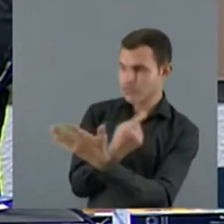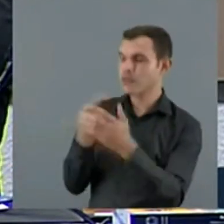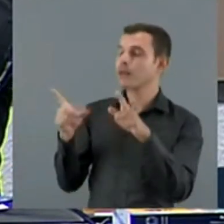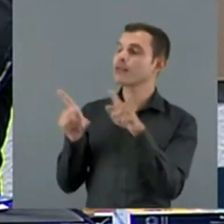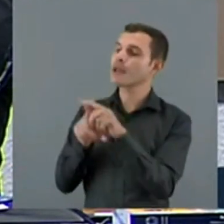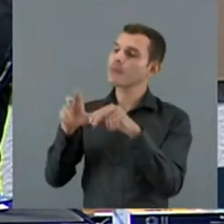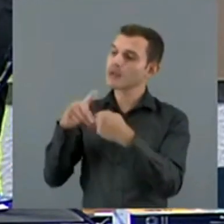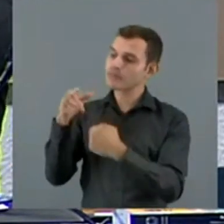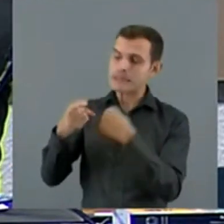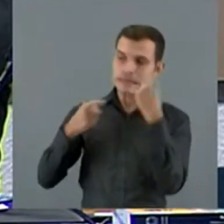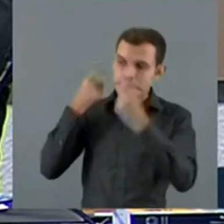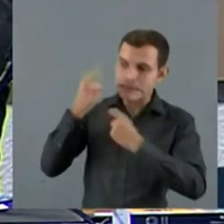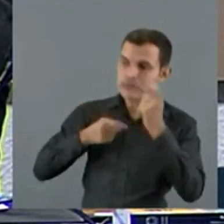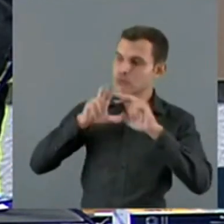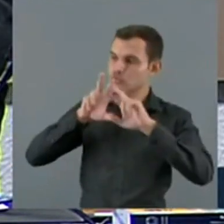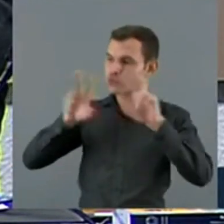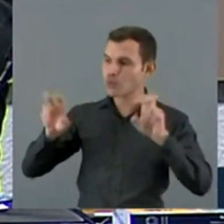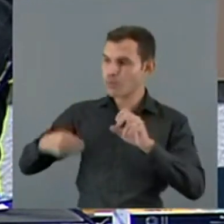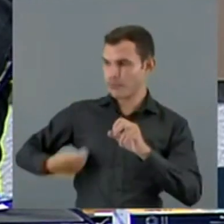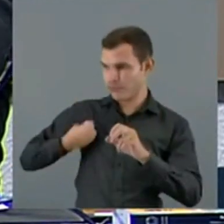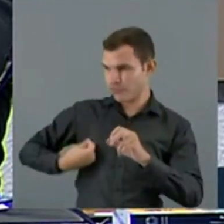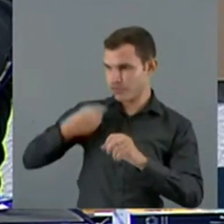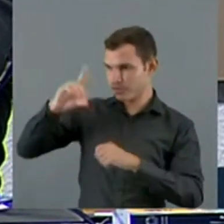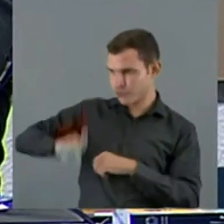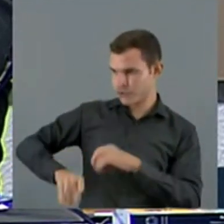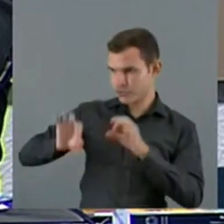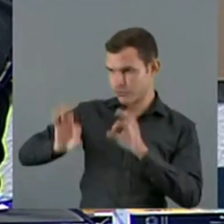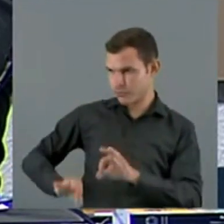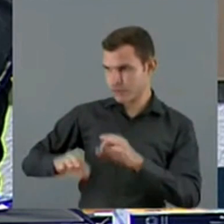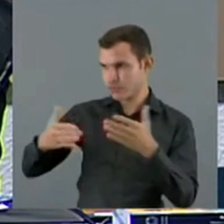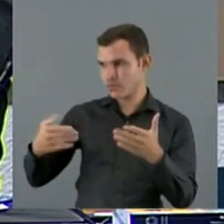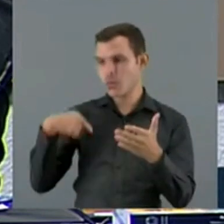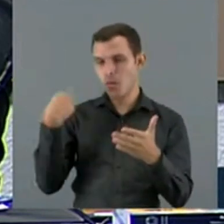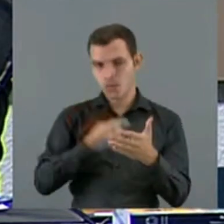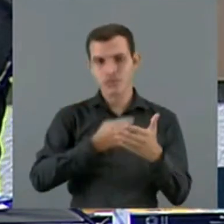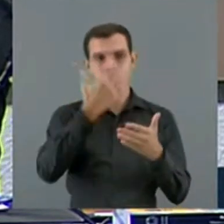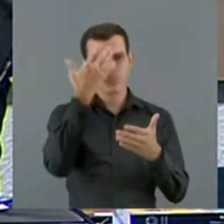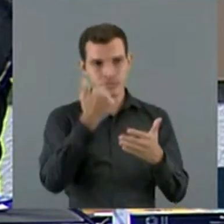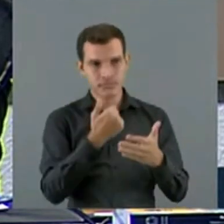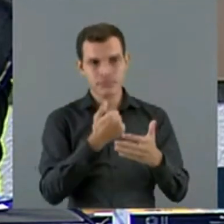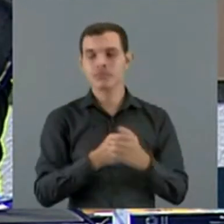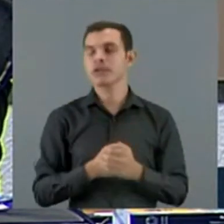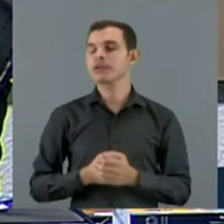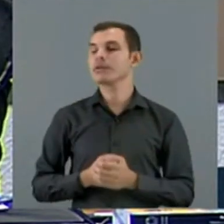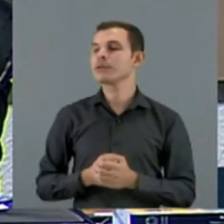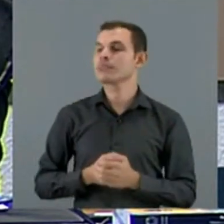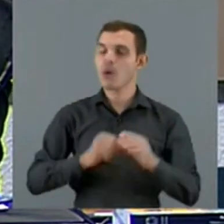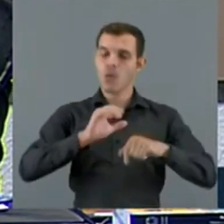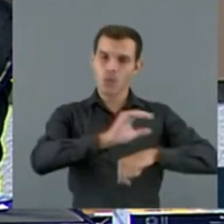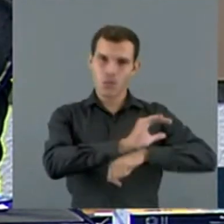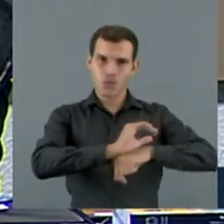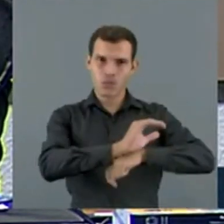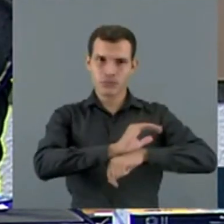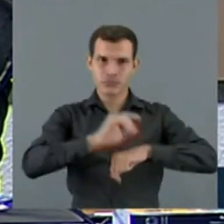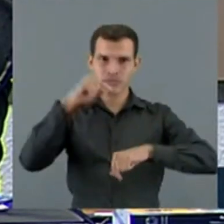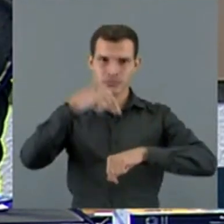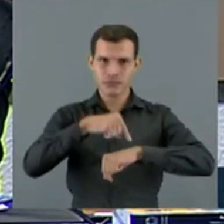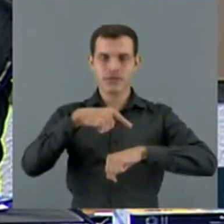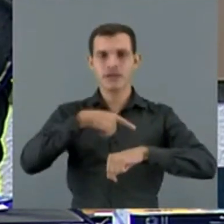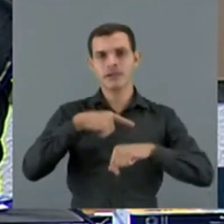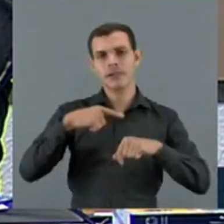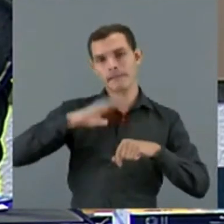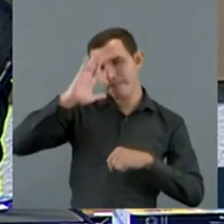ostensiva com o direito à vida. Nós sabemos que a Constituição Federal, ao trazer como um dos